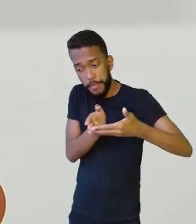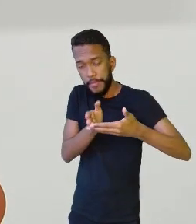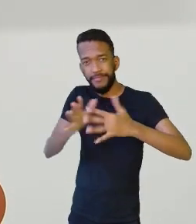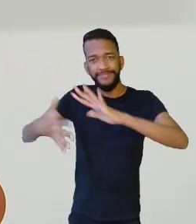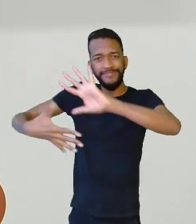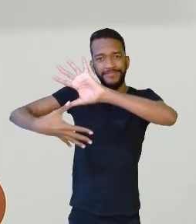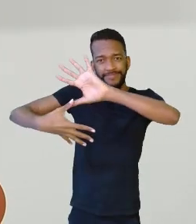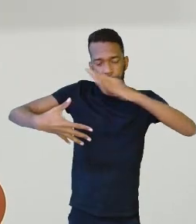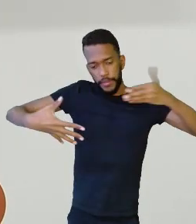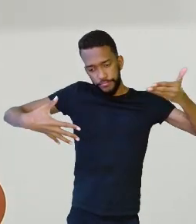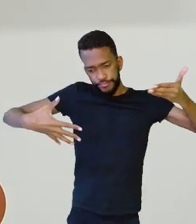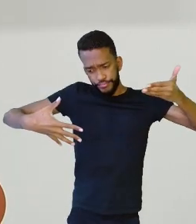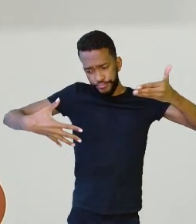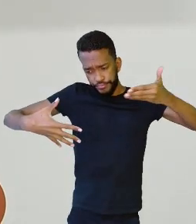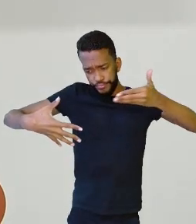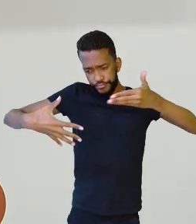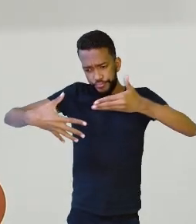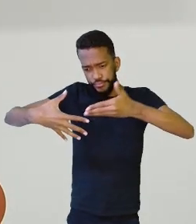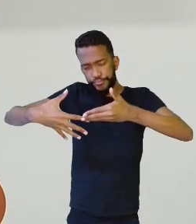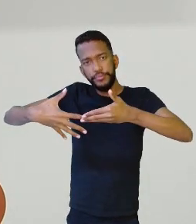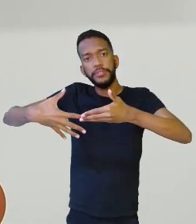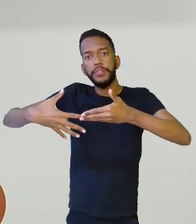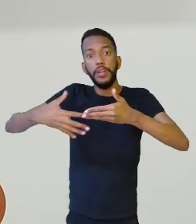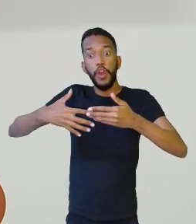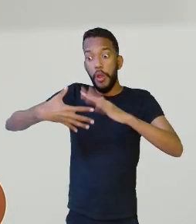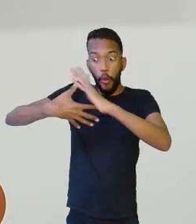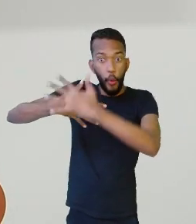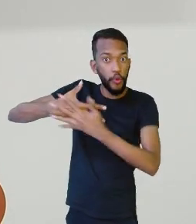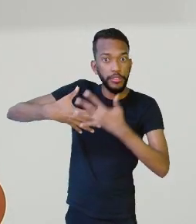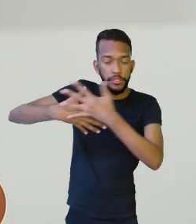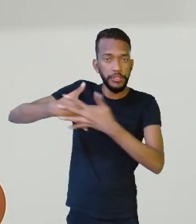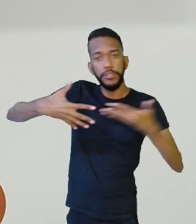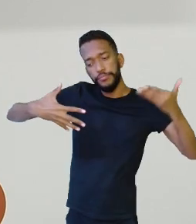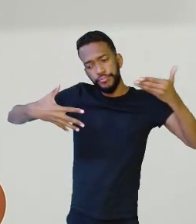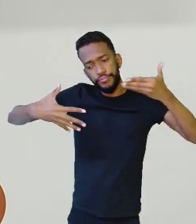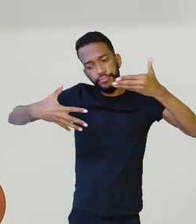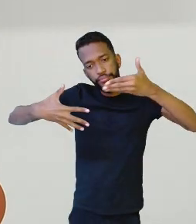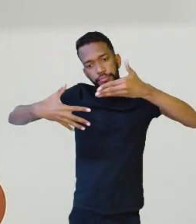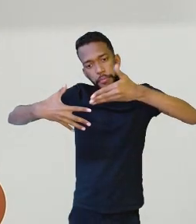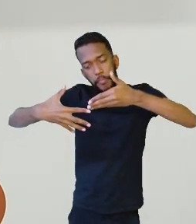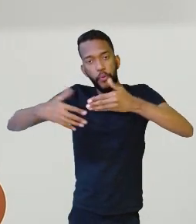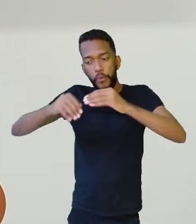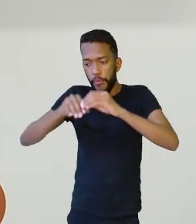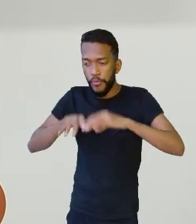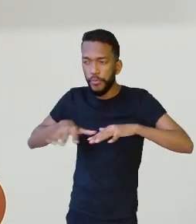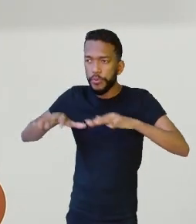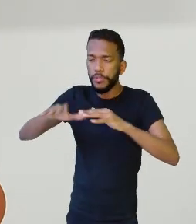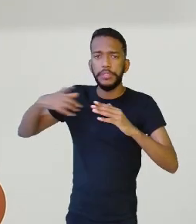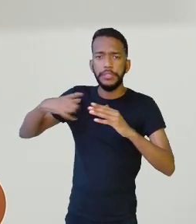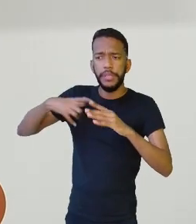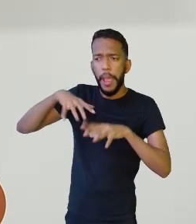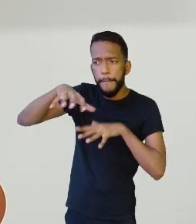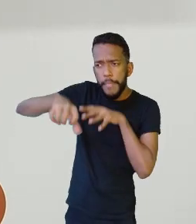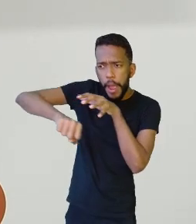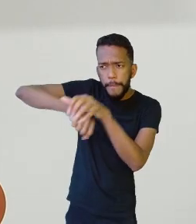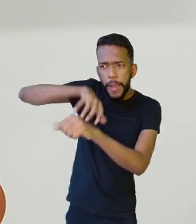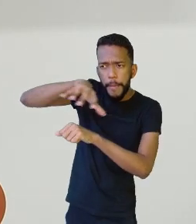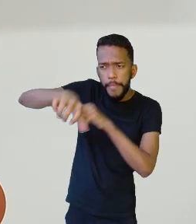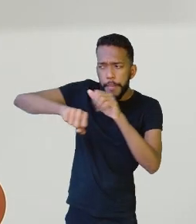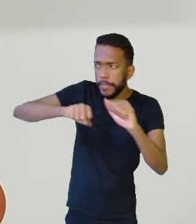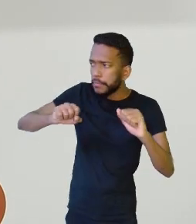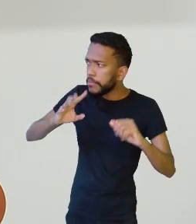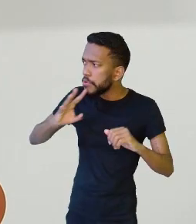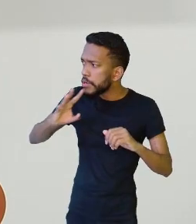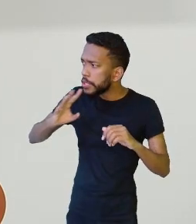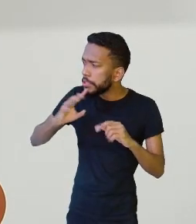a nossa área, o litoral, desculpa, não o nosso continente, mas o litoral brasileiro. Eles queriam explorar,